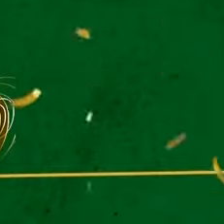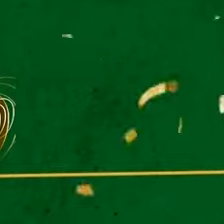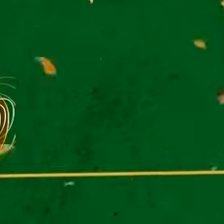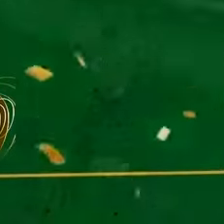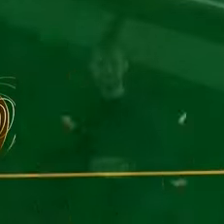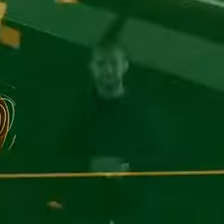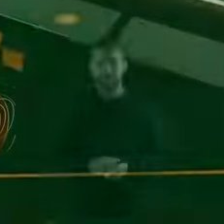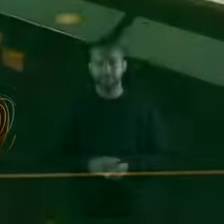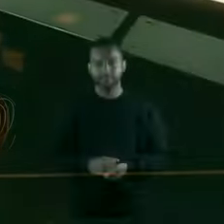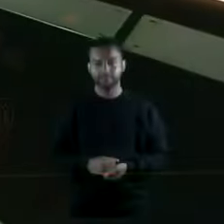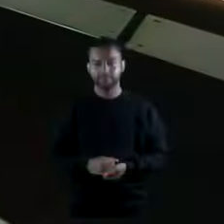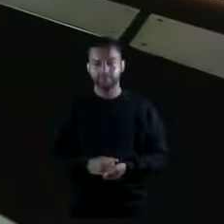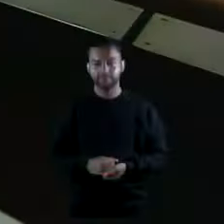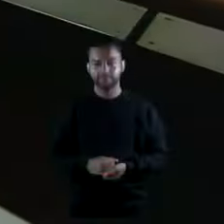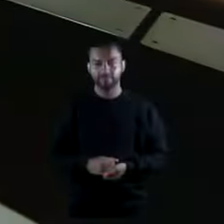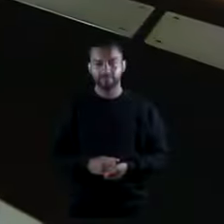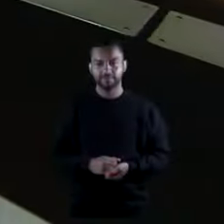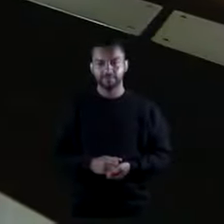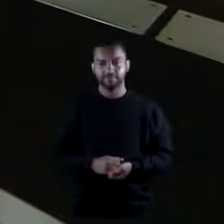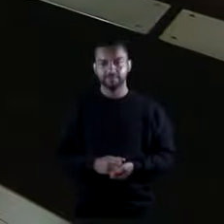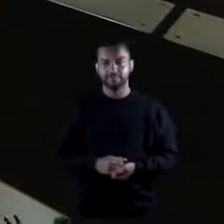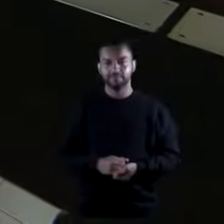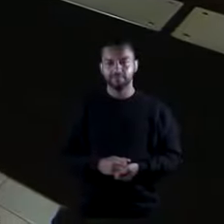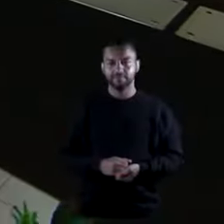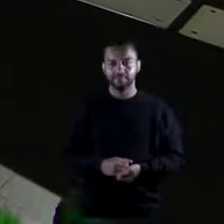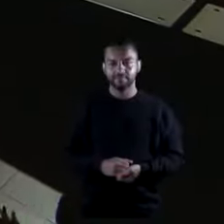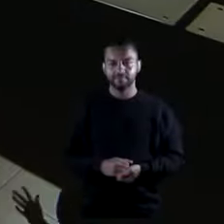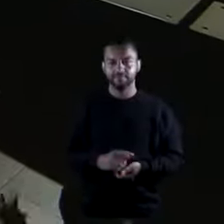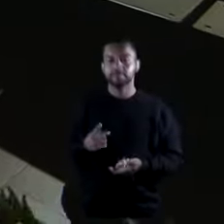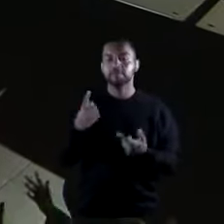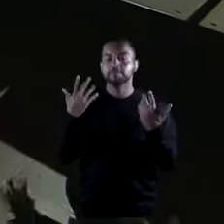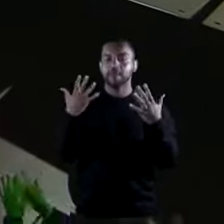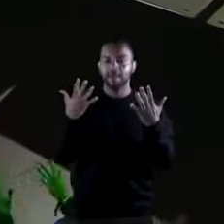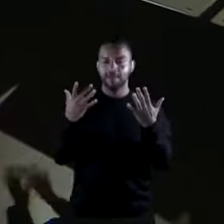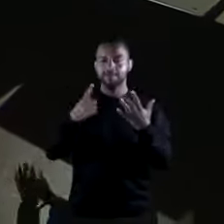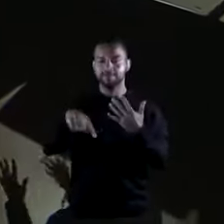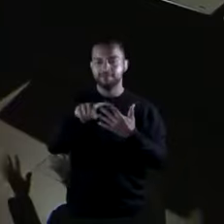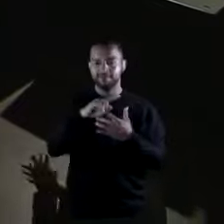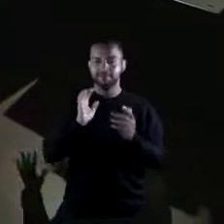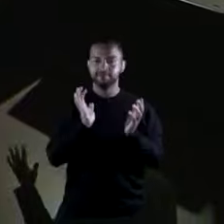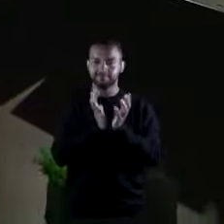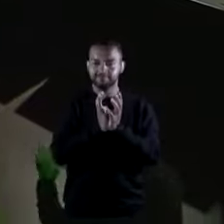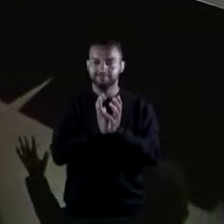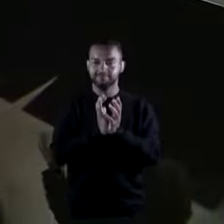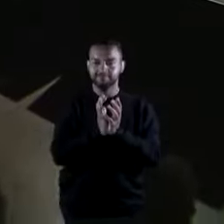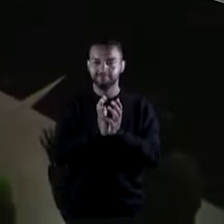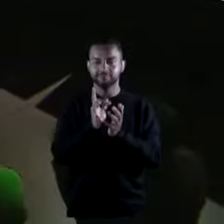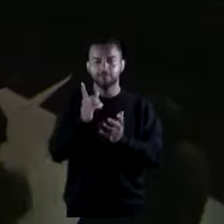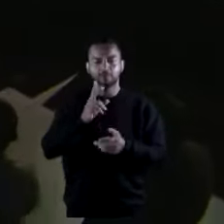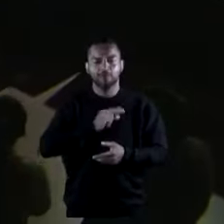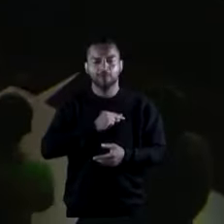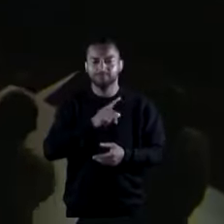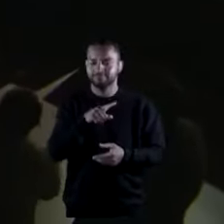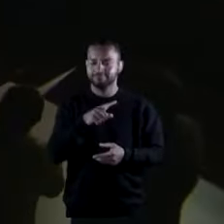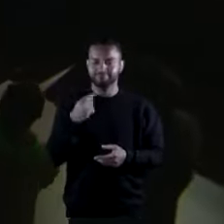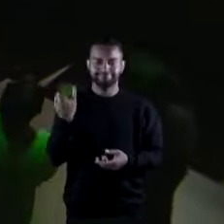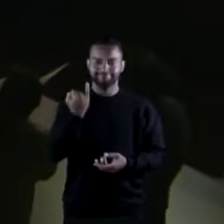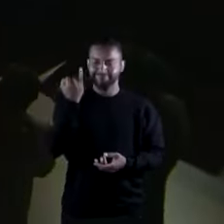sabe sempre levar que parabéns, precisa mostrar que de fato é campeão. Nossa, que pimenta.